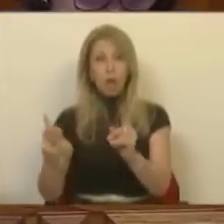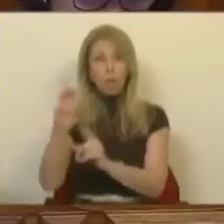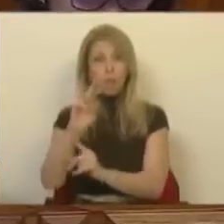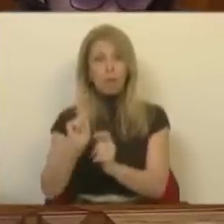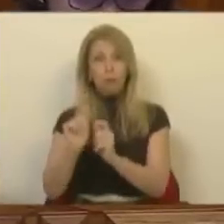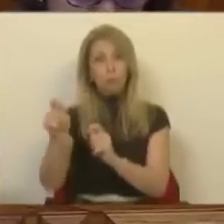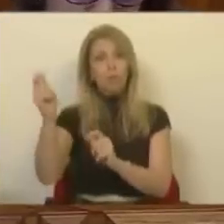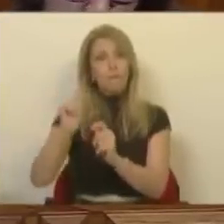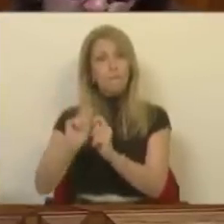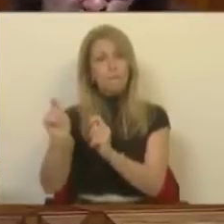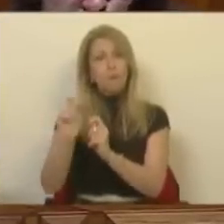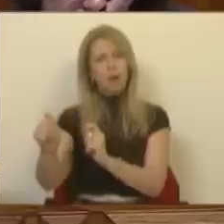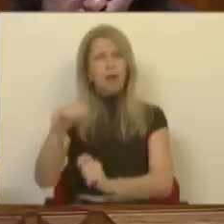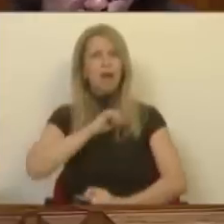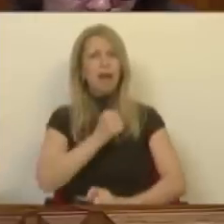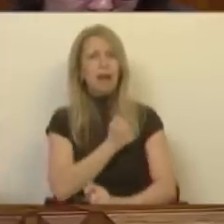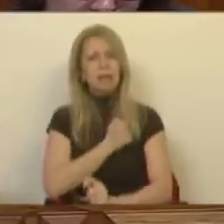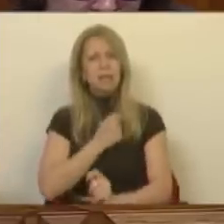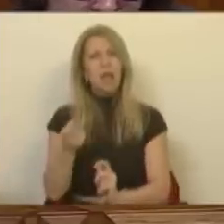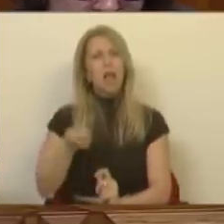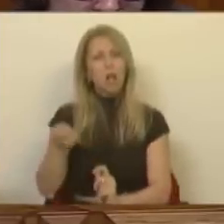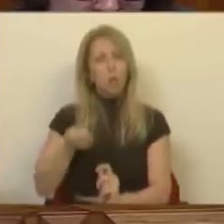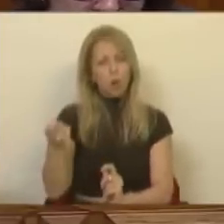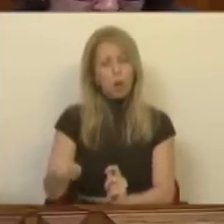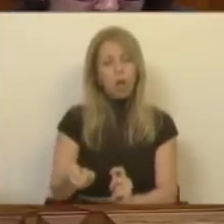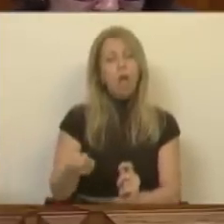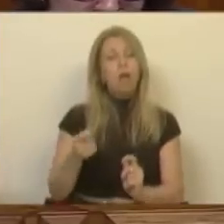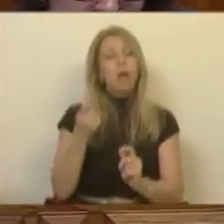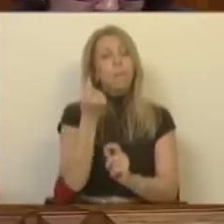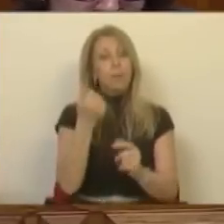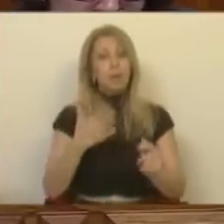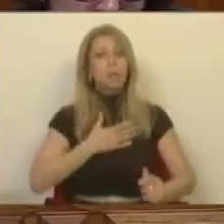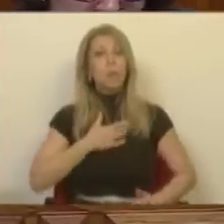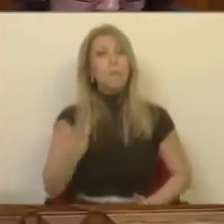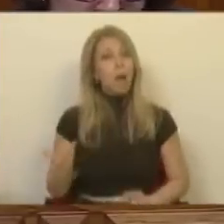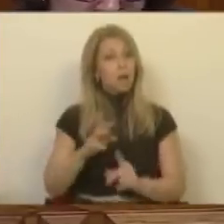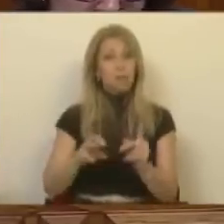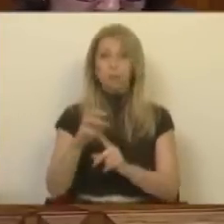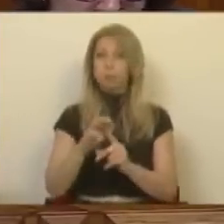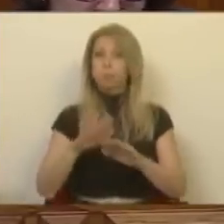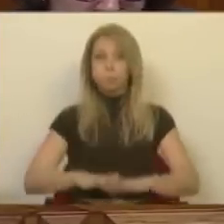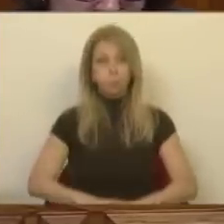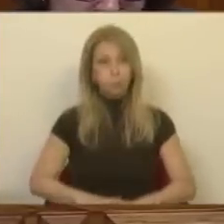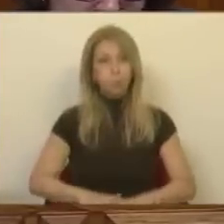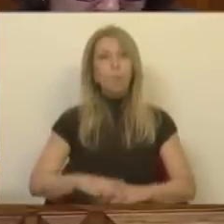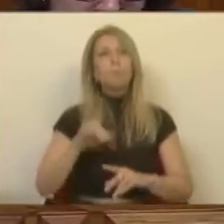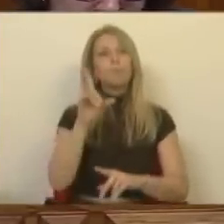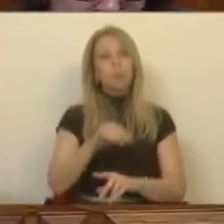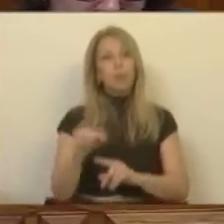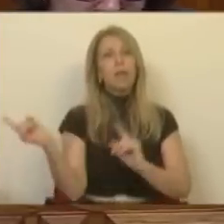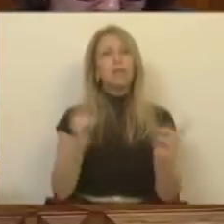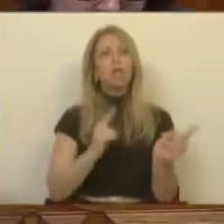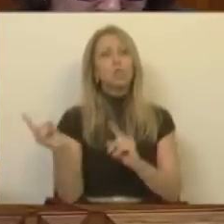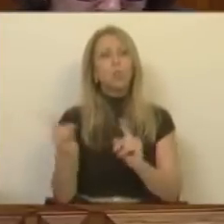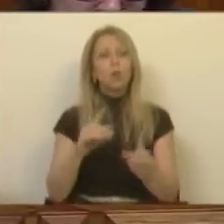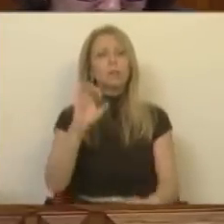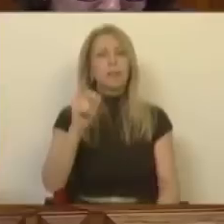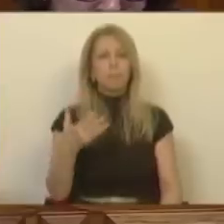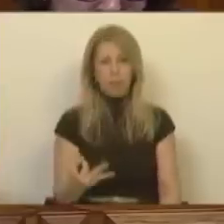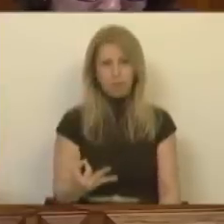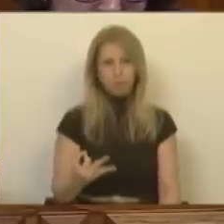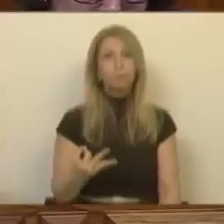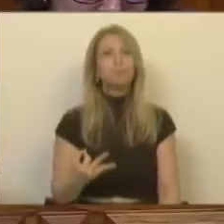Foi por isso congelarmos o aumento do espaço sociais e dos tipos de transporte da CP foi por isso que